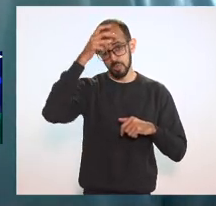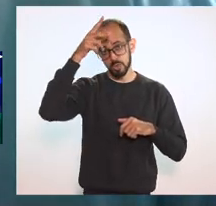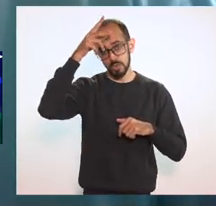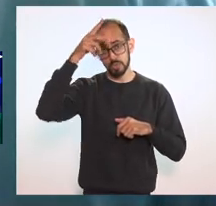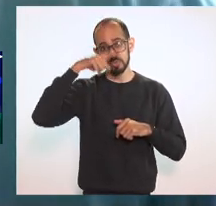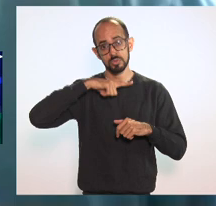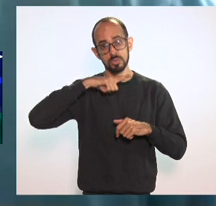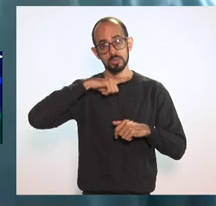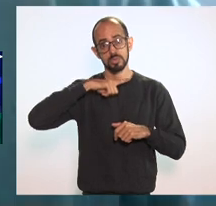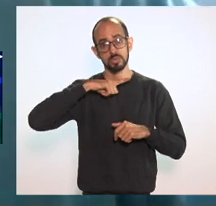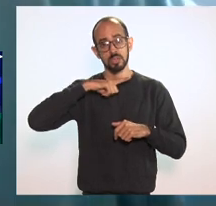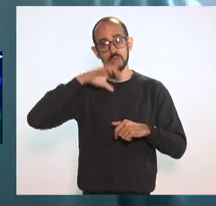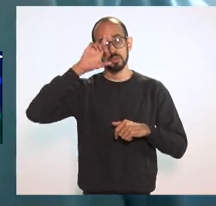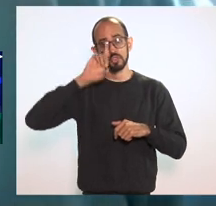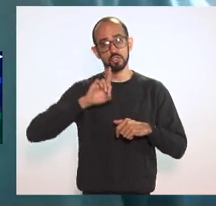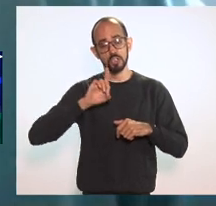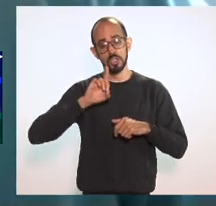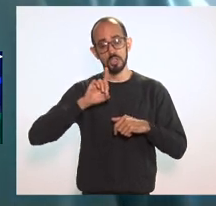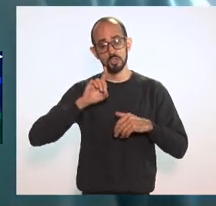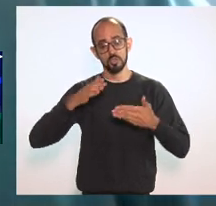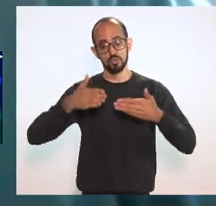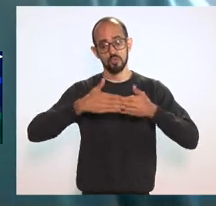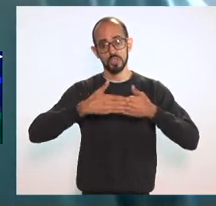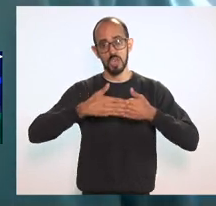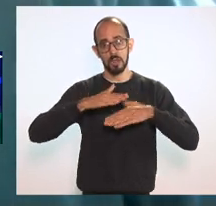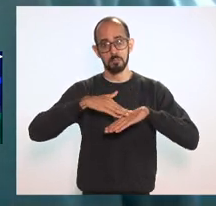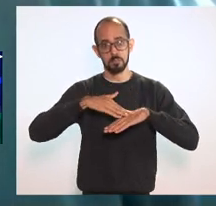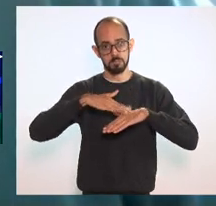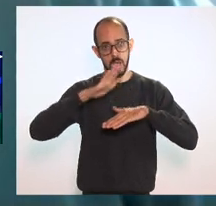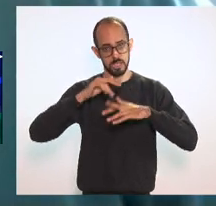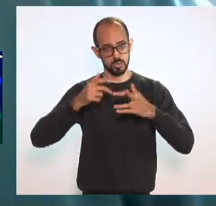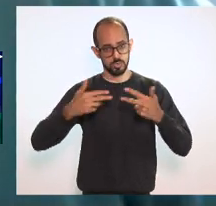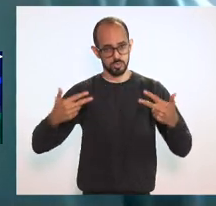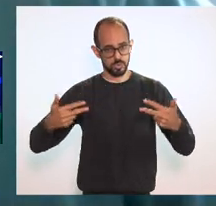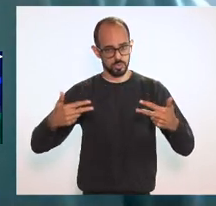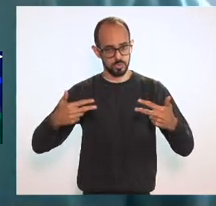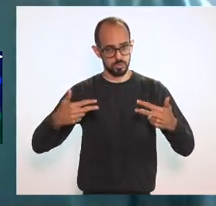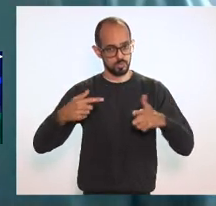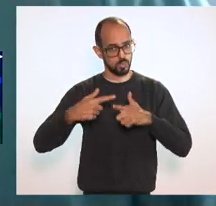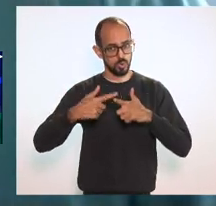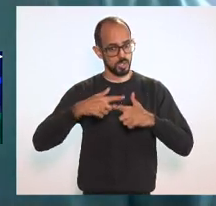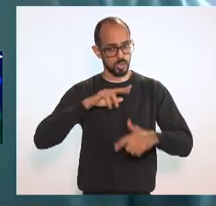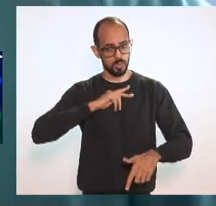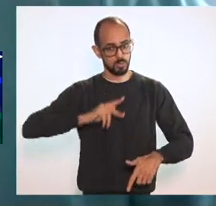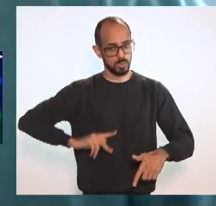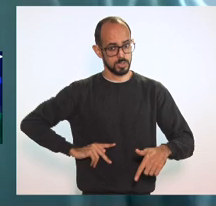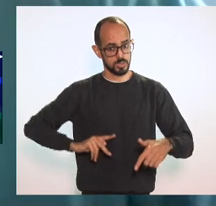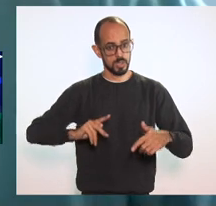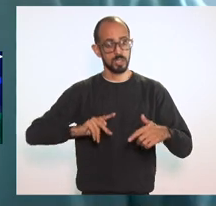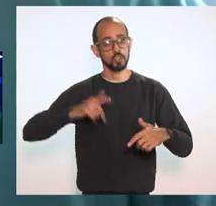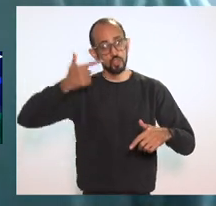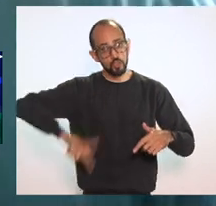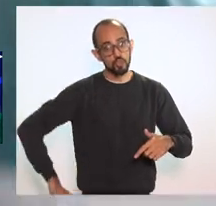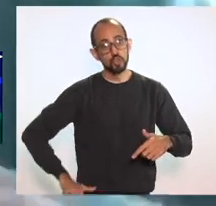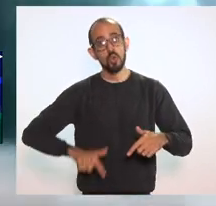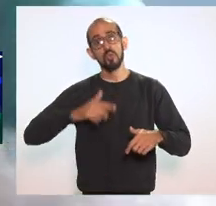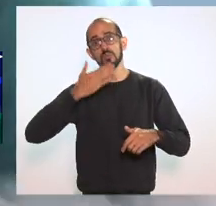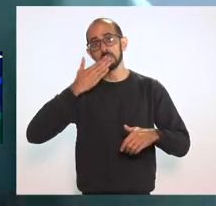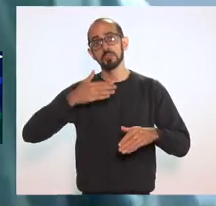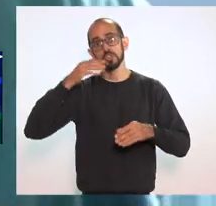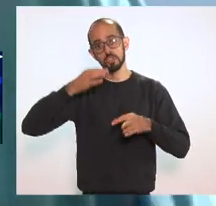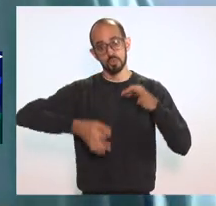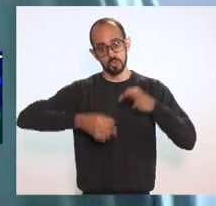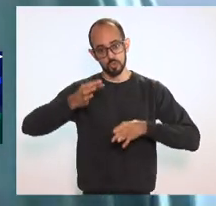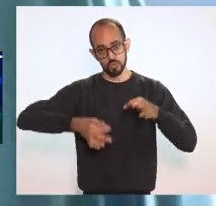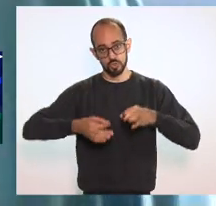medidas mais restritivas eu digo isso porque o presidente bolsonaro entrou outra vez na justiça e vai